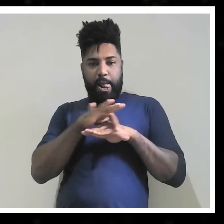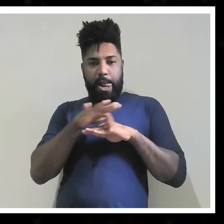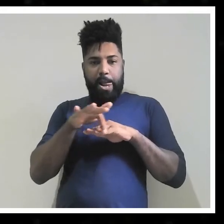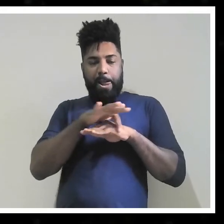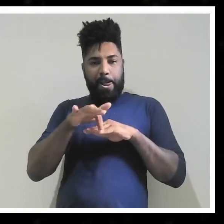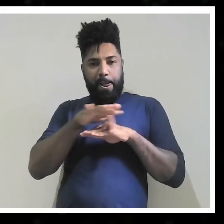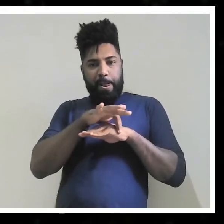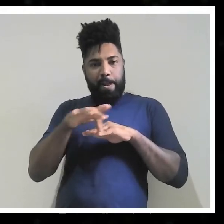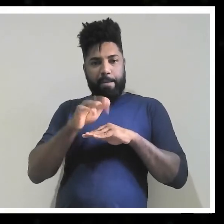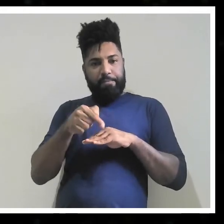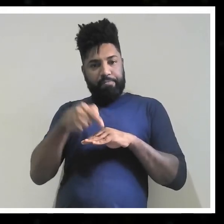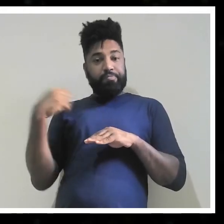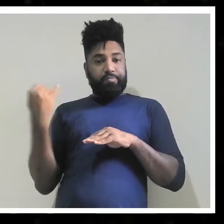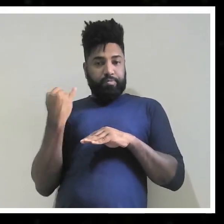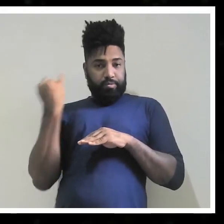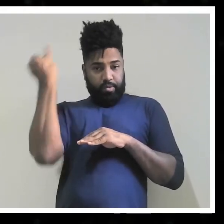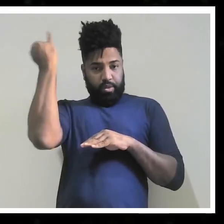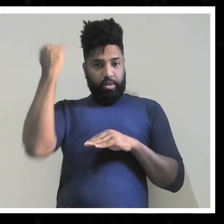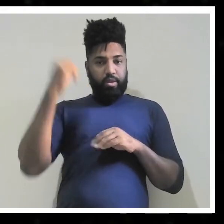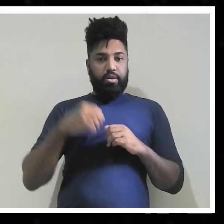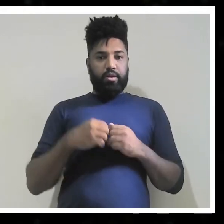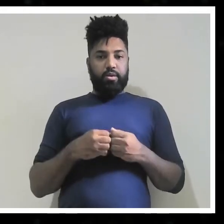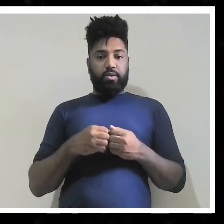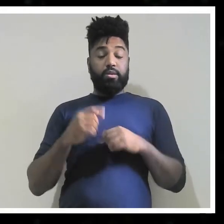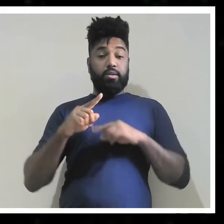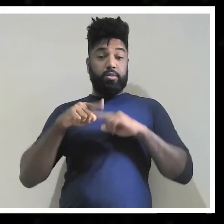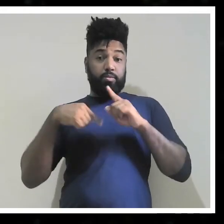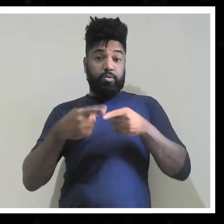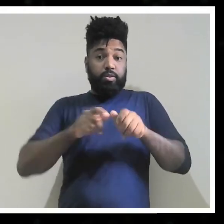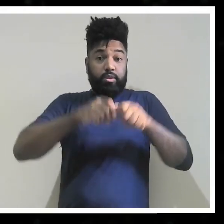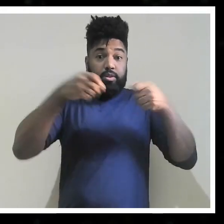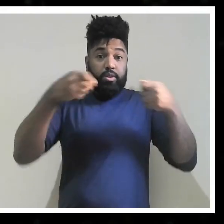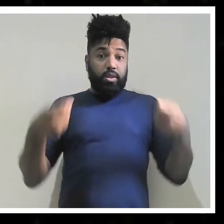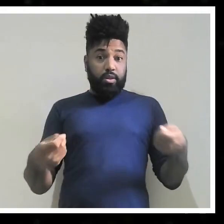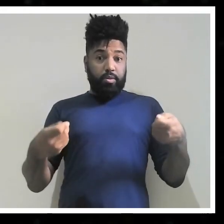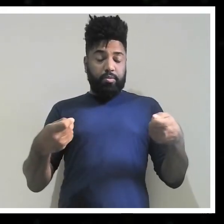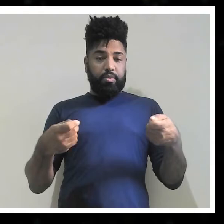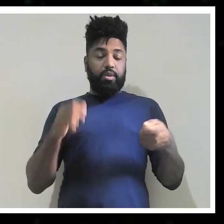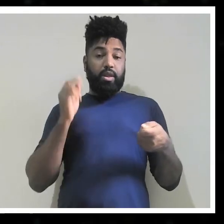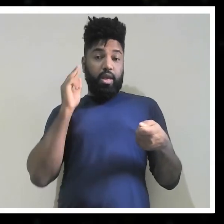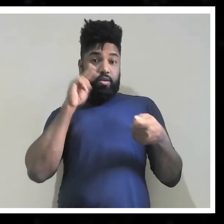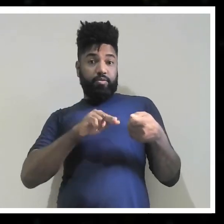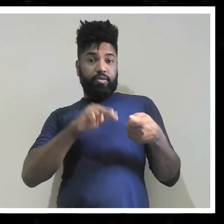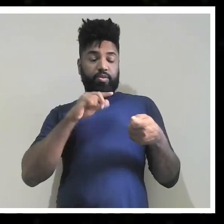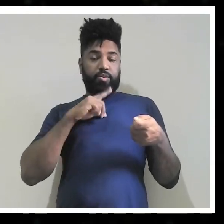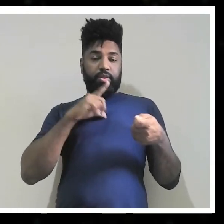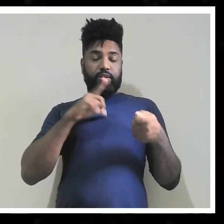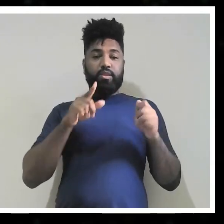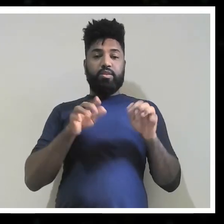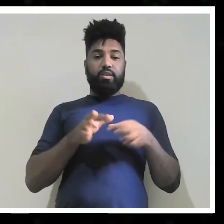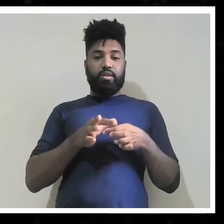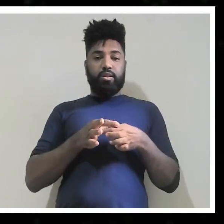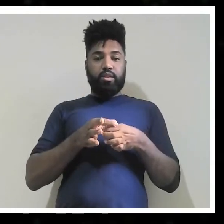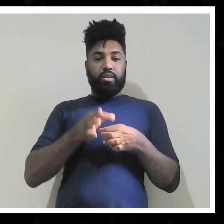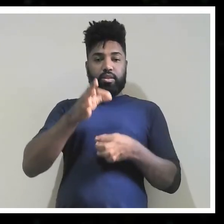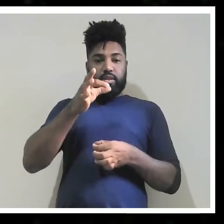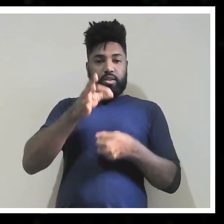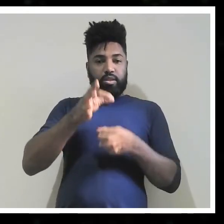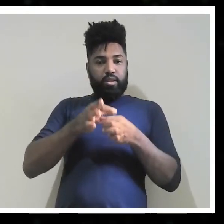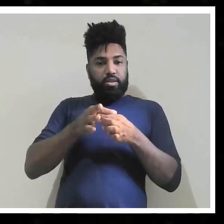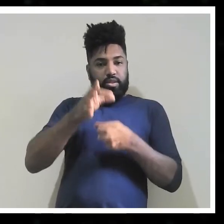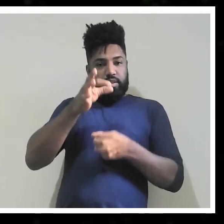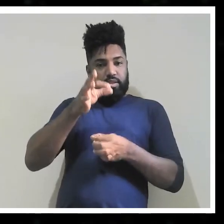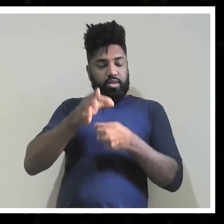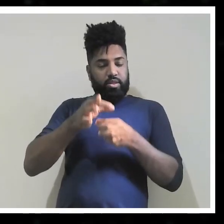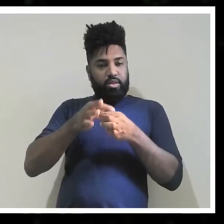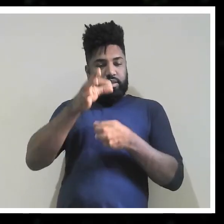marcação nesse caso aqui é que é importante. Aí você volta a abrir e nós temos então esse cone, né? Que é o que nós usamos para